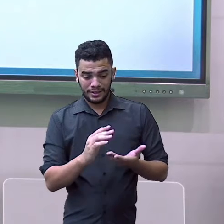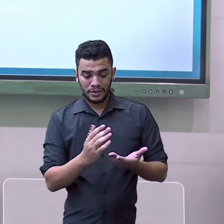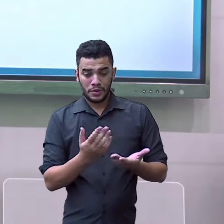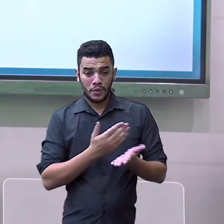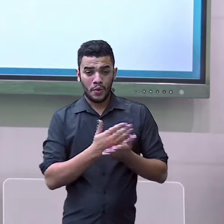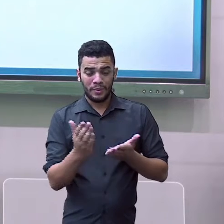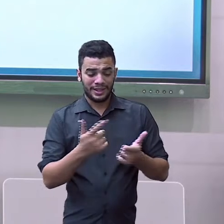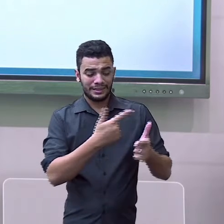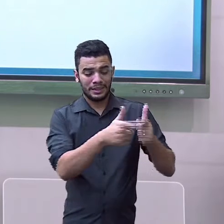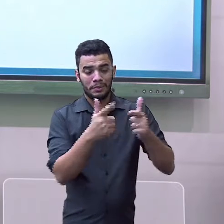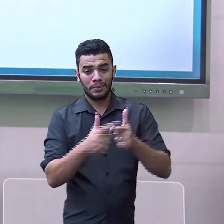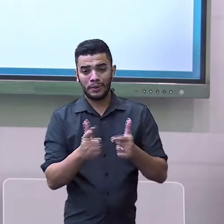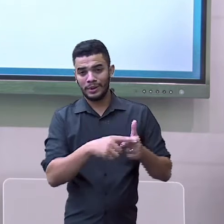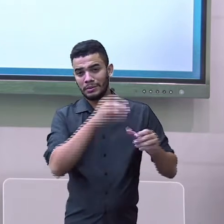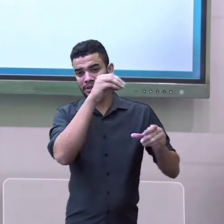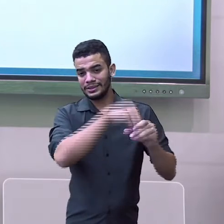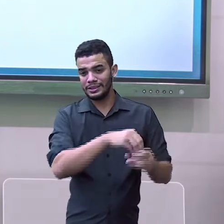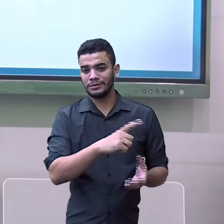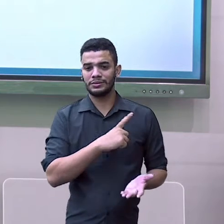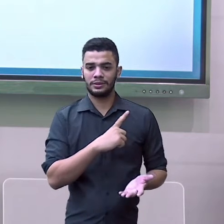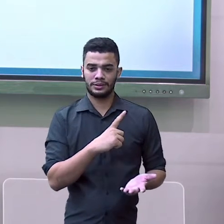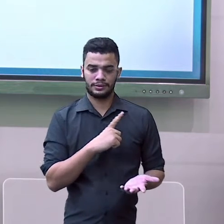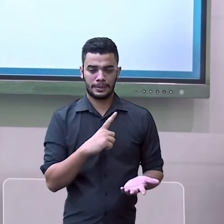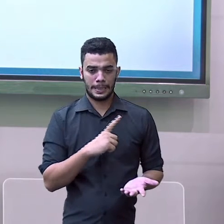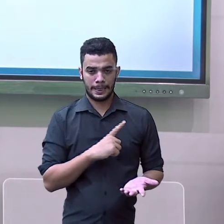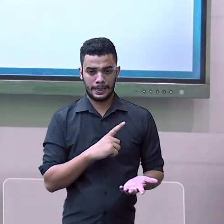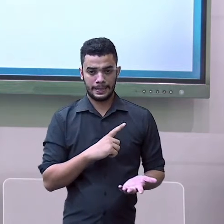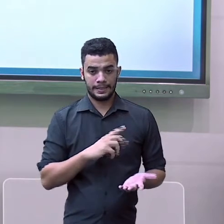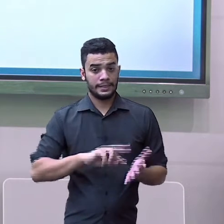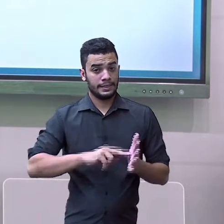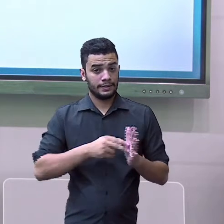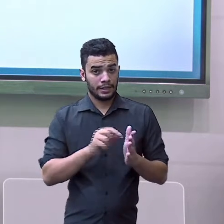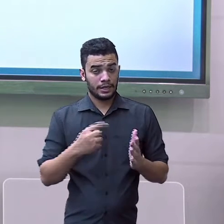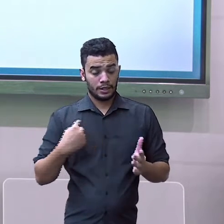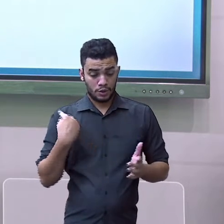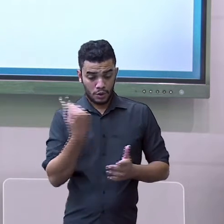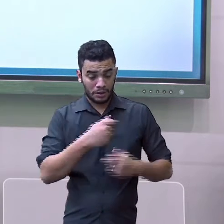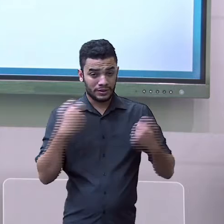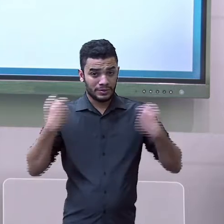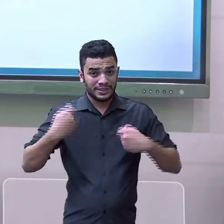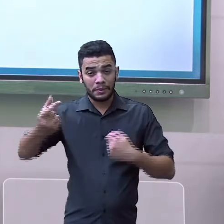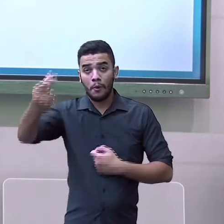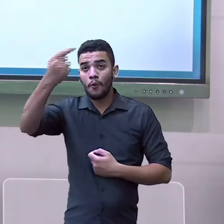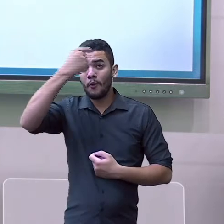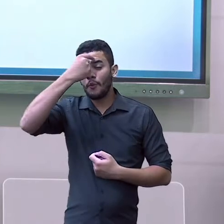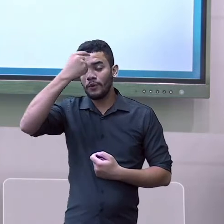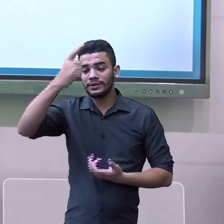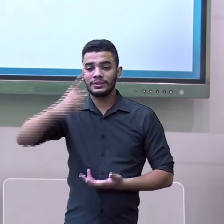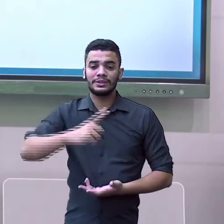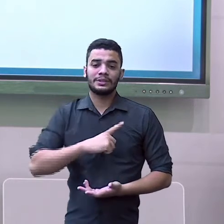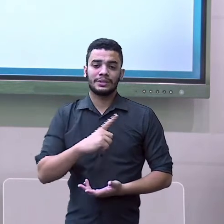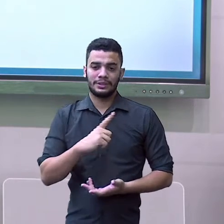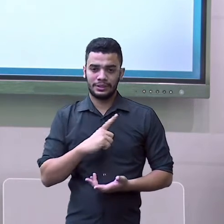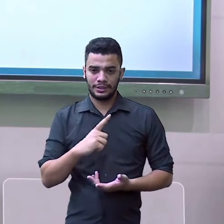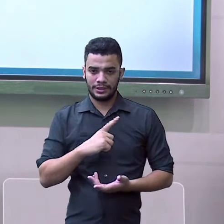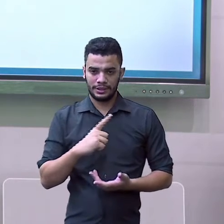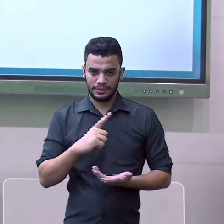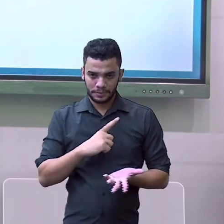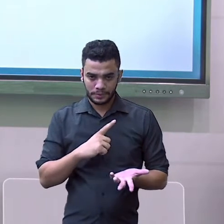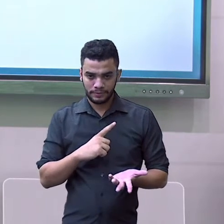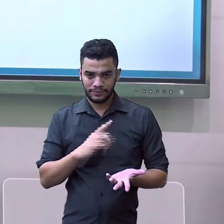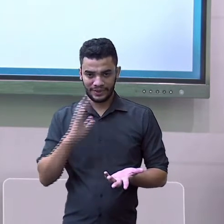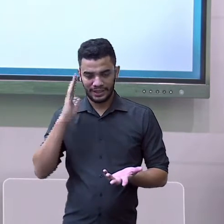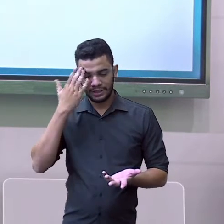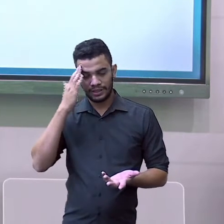preciso adquirir um uso consciente dos recursos naturais que existem na nossa